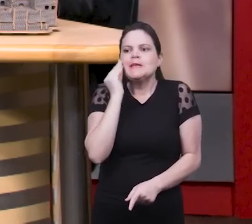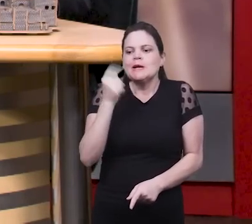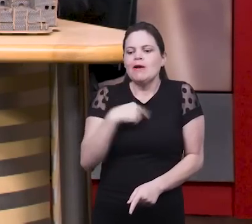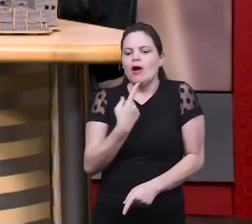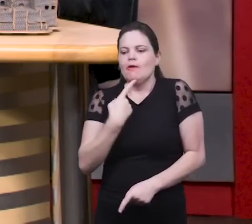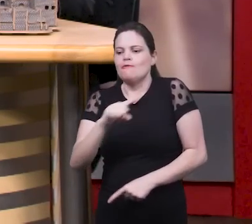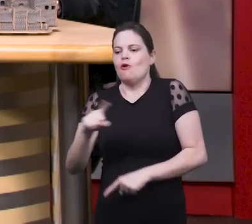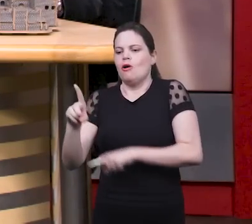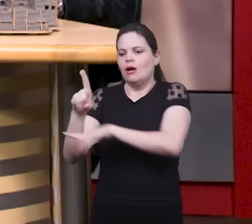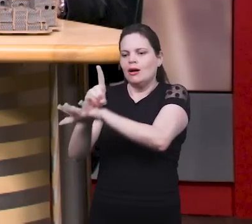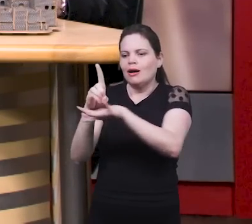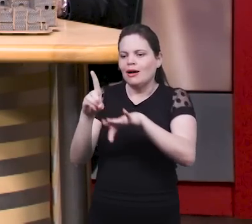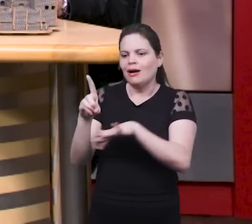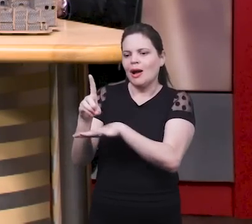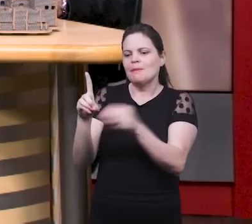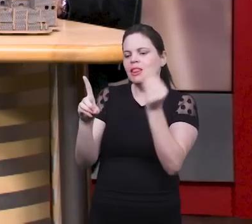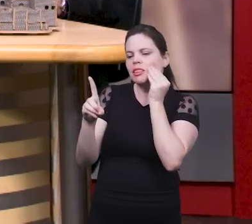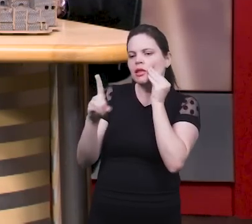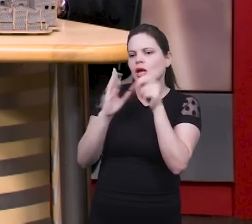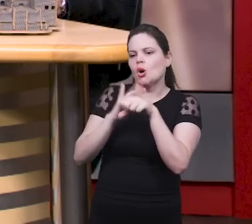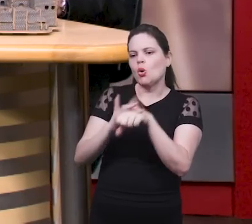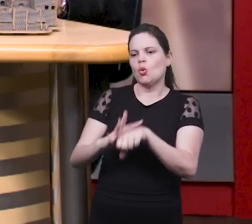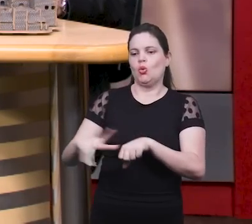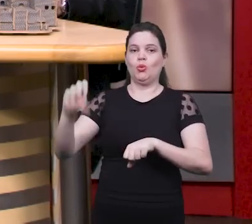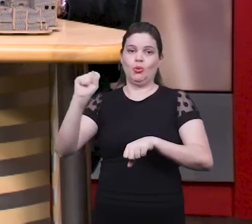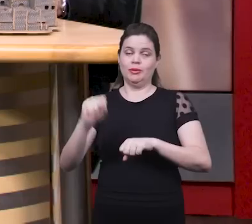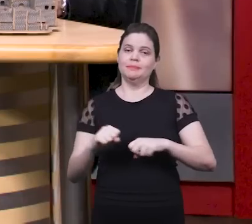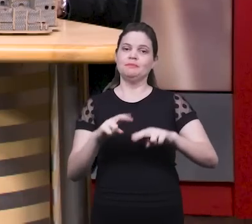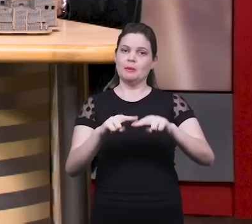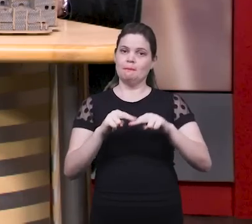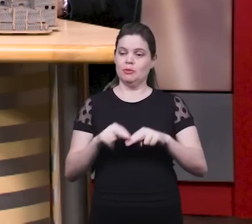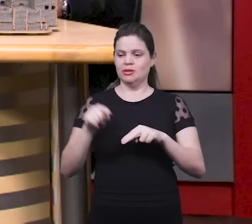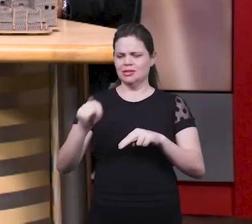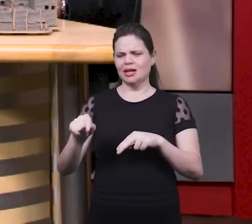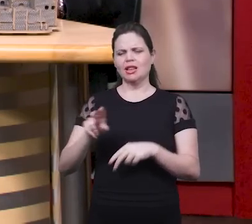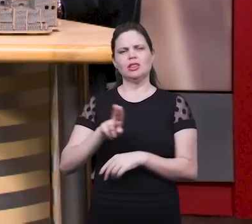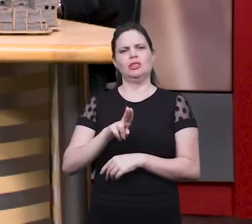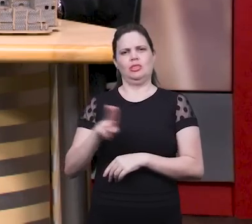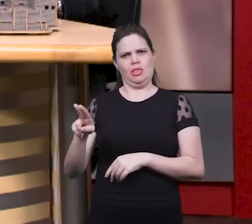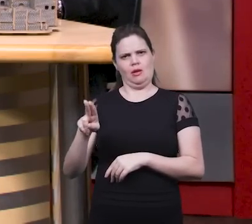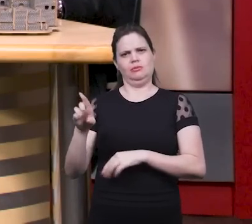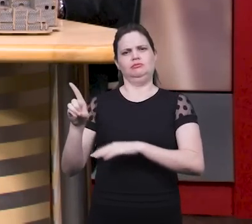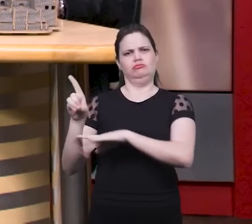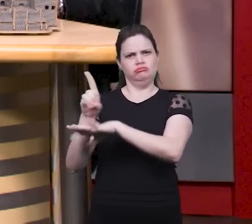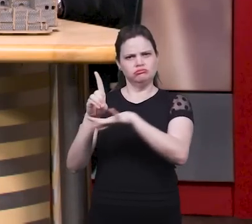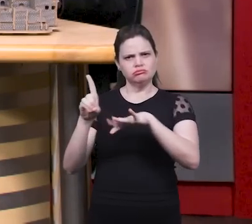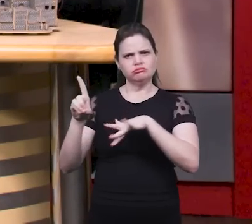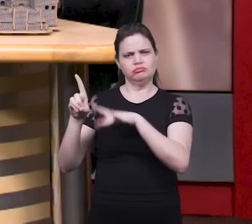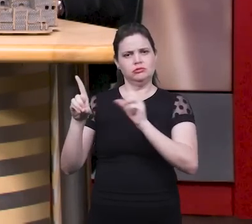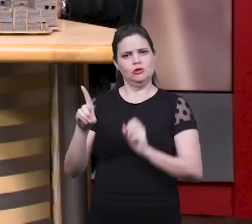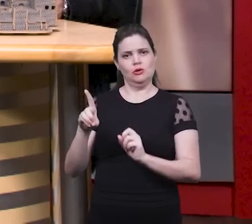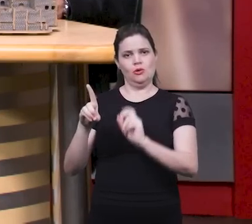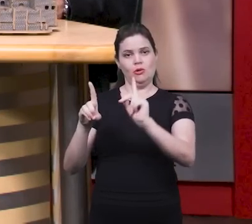é chamado o tanque de Betesda, né? Ele tem um significado